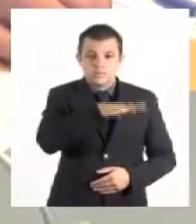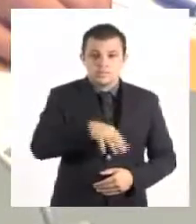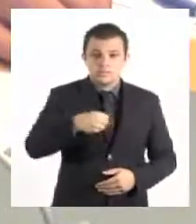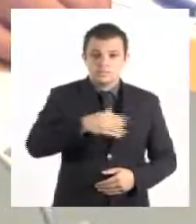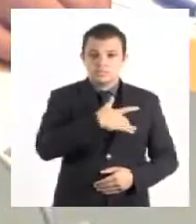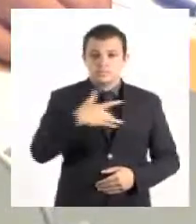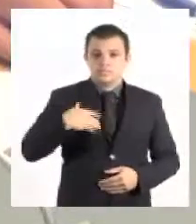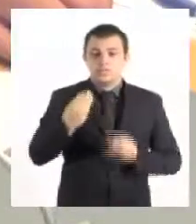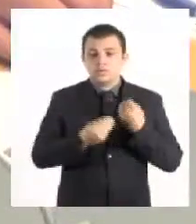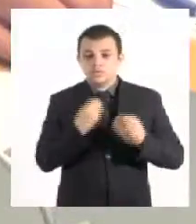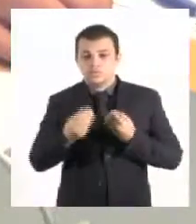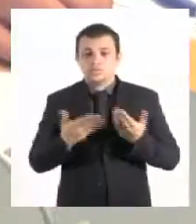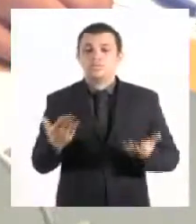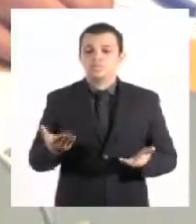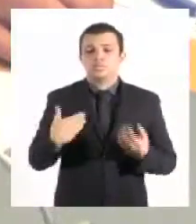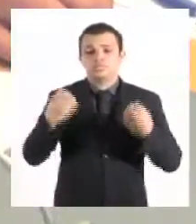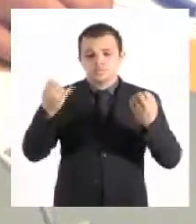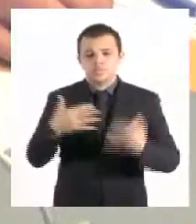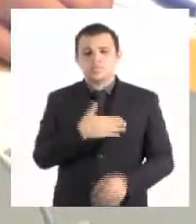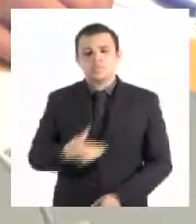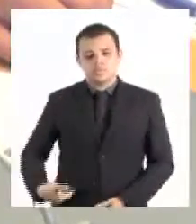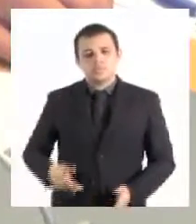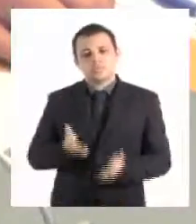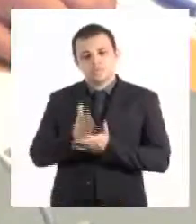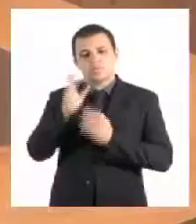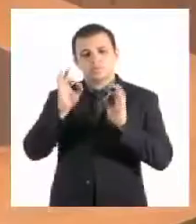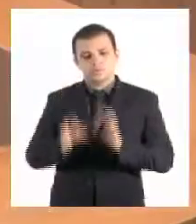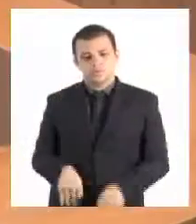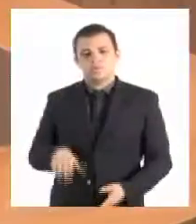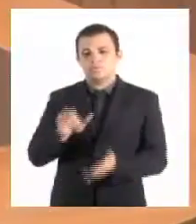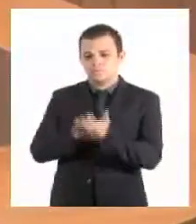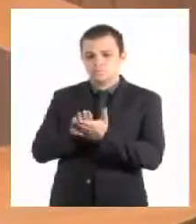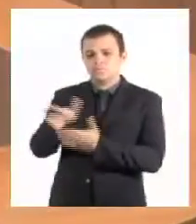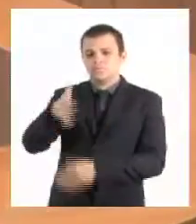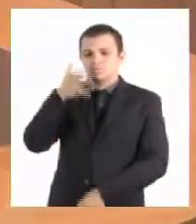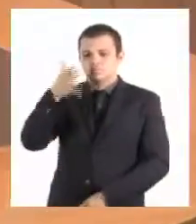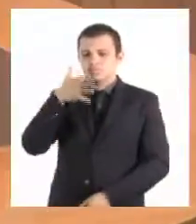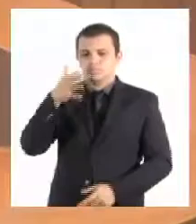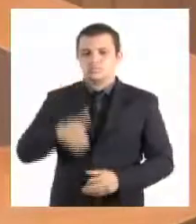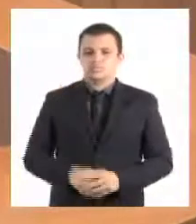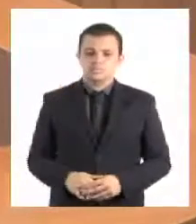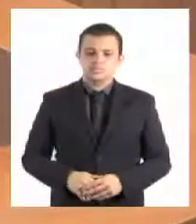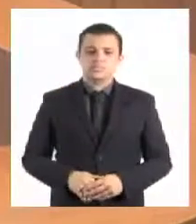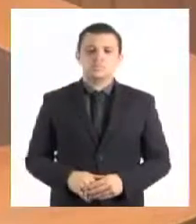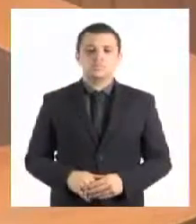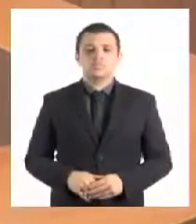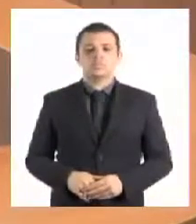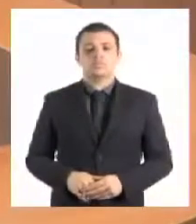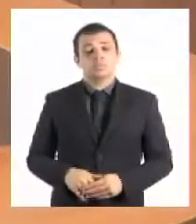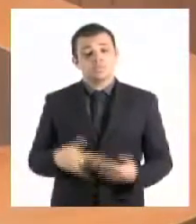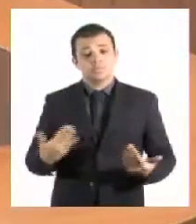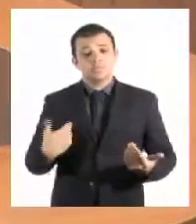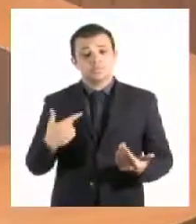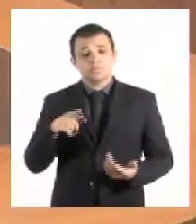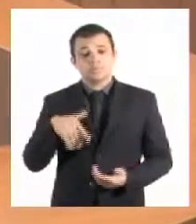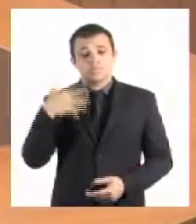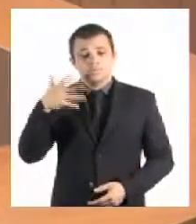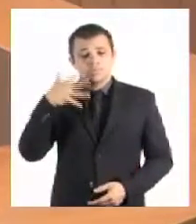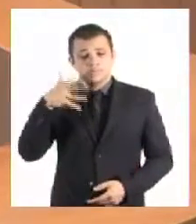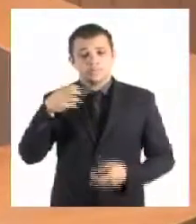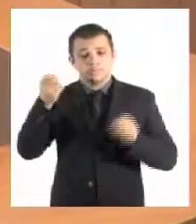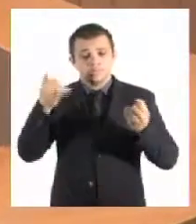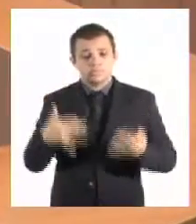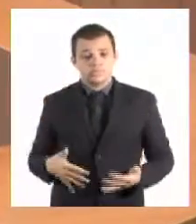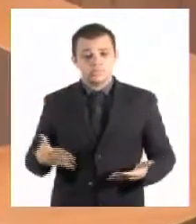no caminho certo, e parabéns pela fala de Vossa Excelência. É isso que a gente vem falar aqui, deputado Marco